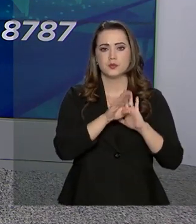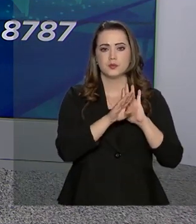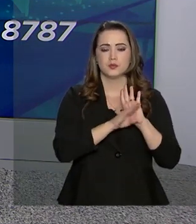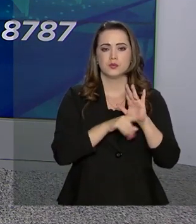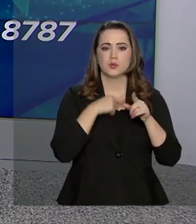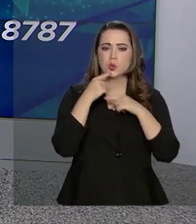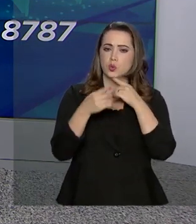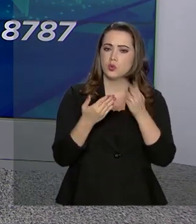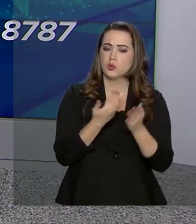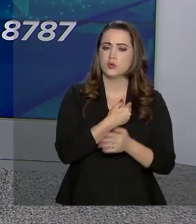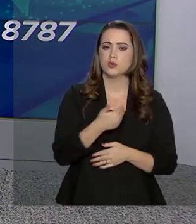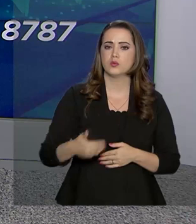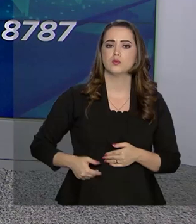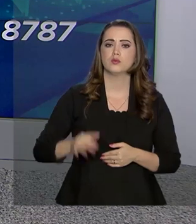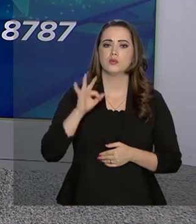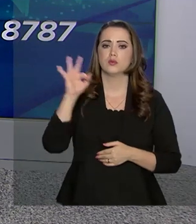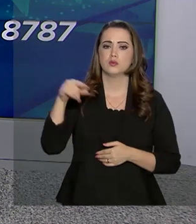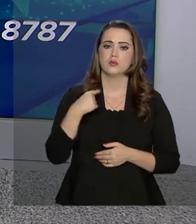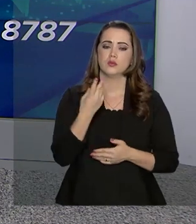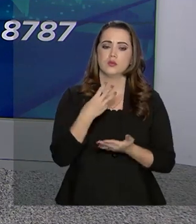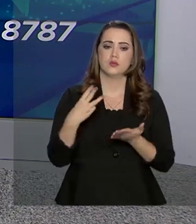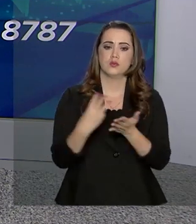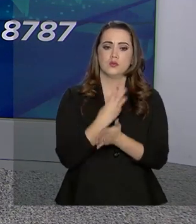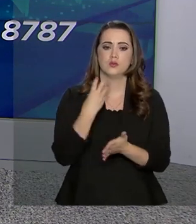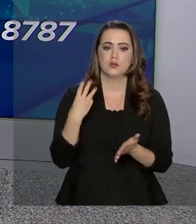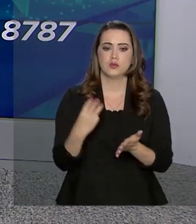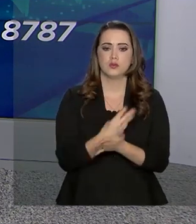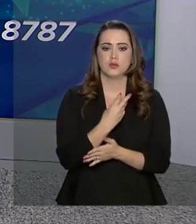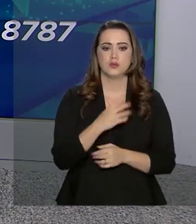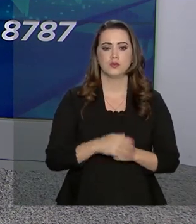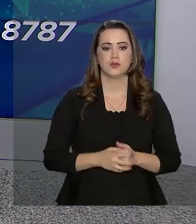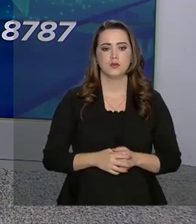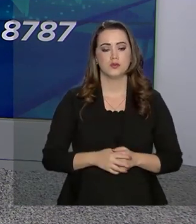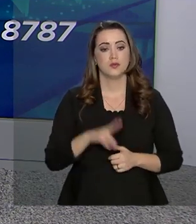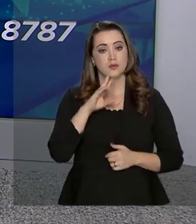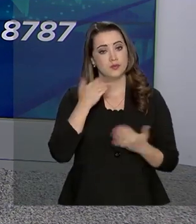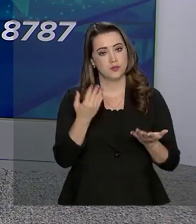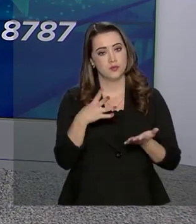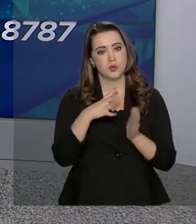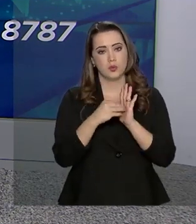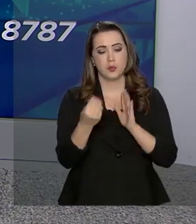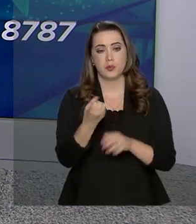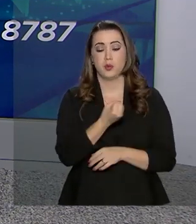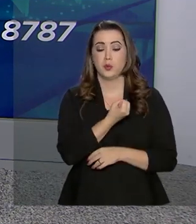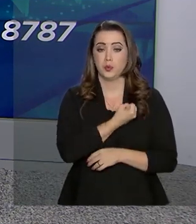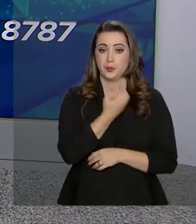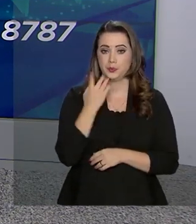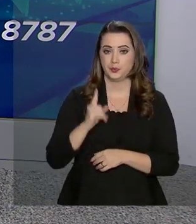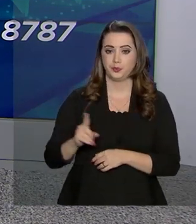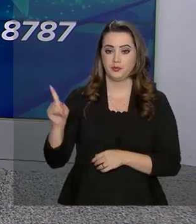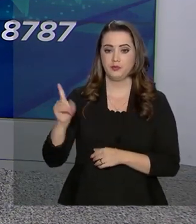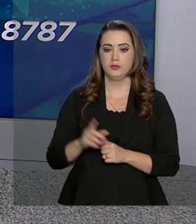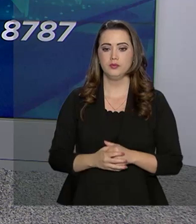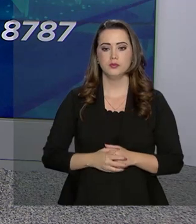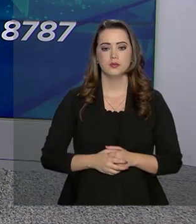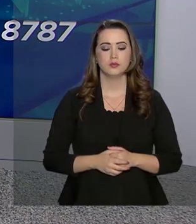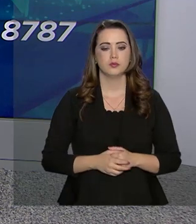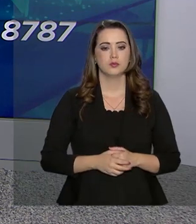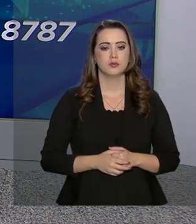dúvidas sobre programas e ações do governo federal para o nosso WhatsApp. Então, anote aí. É 619